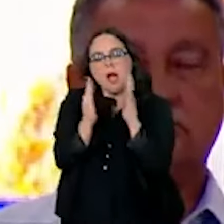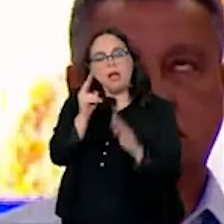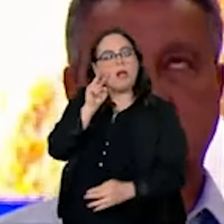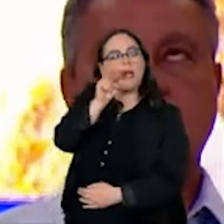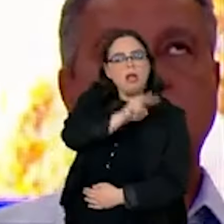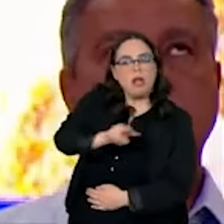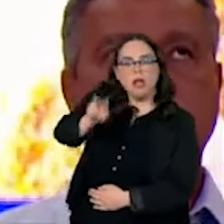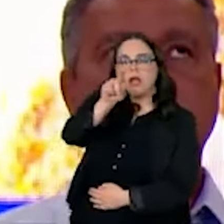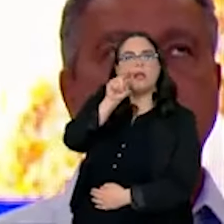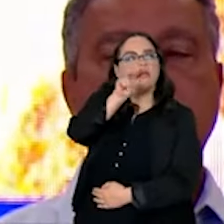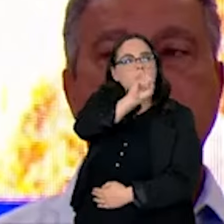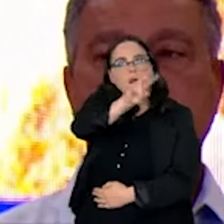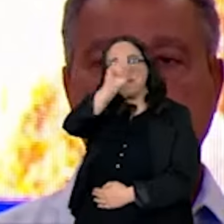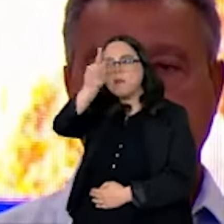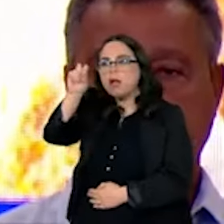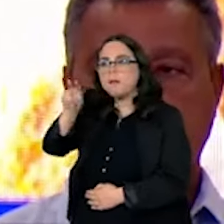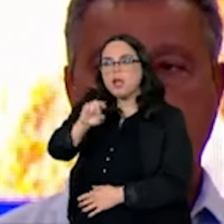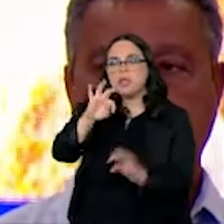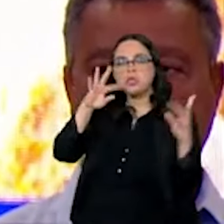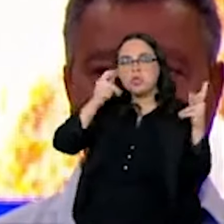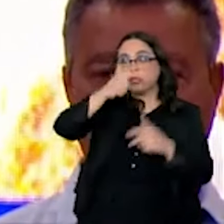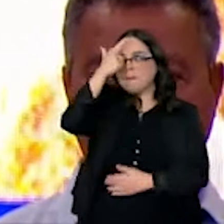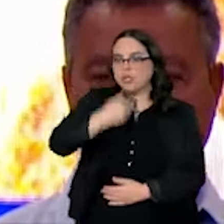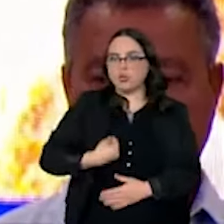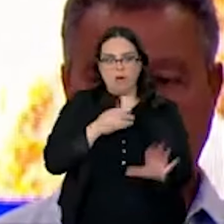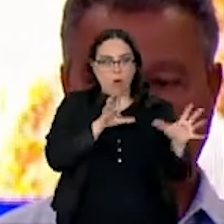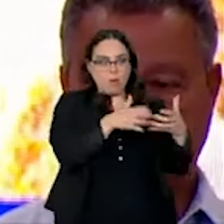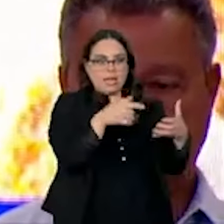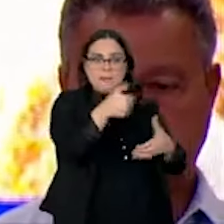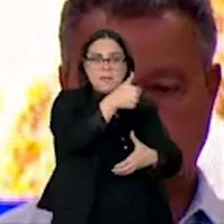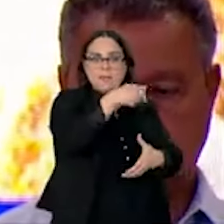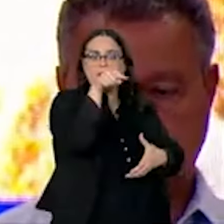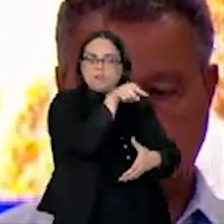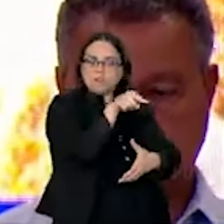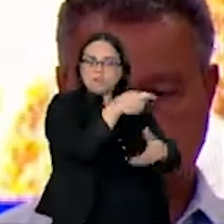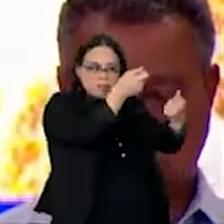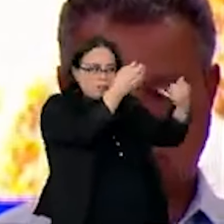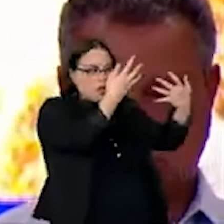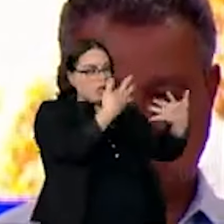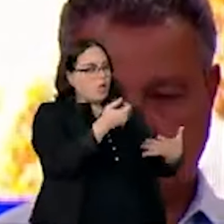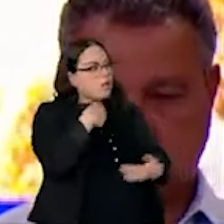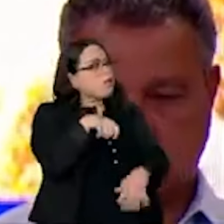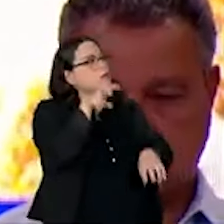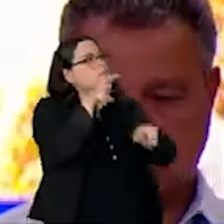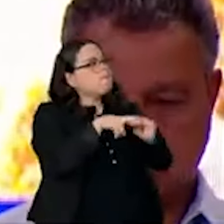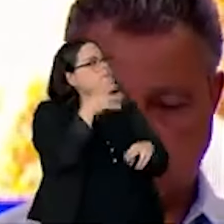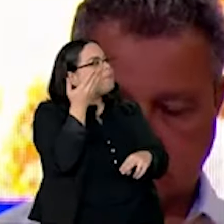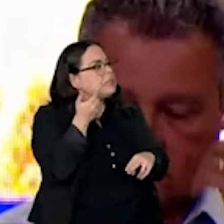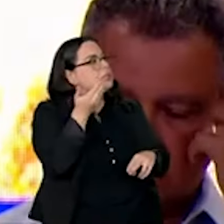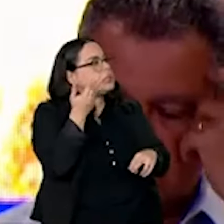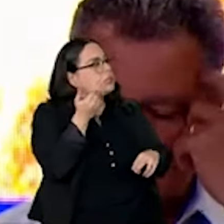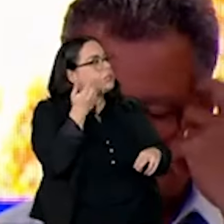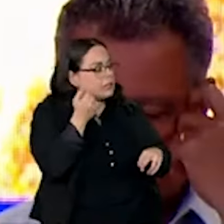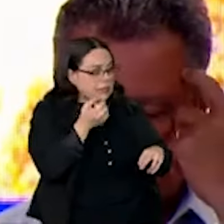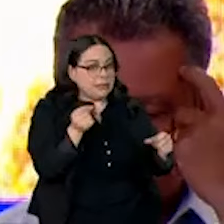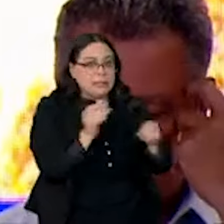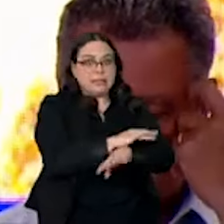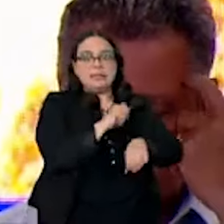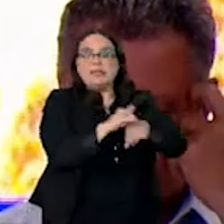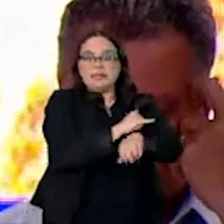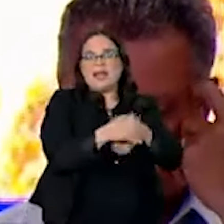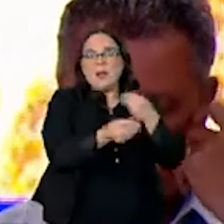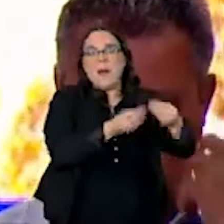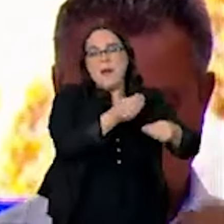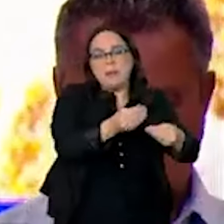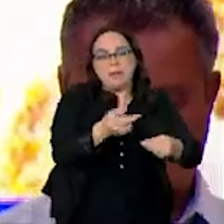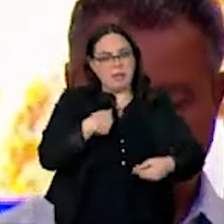primeiro falou todas as pessoas que moravam na comunidade para que a gente ouvisse, para depois a gente falar. Eu